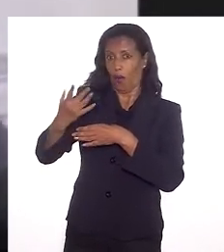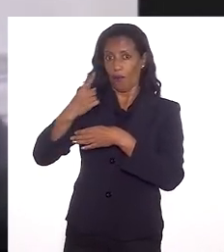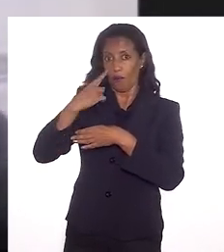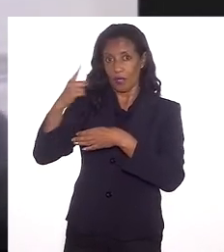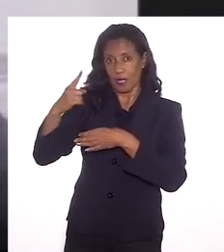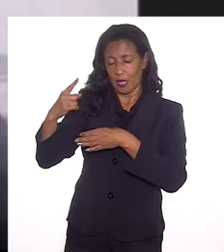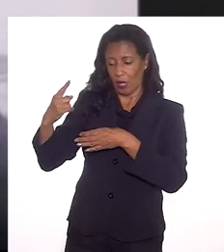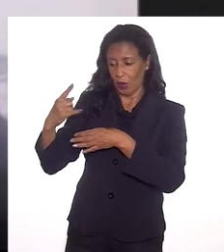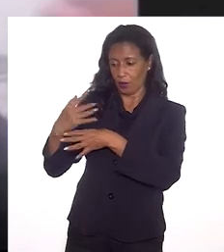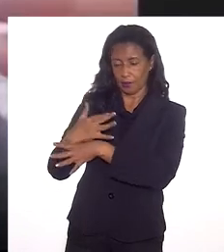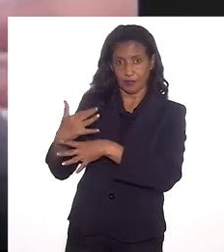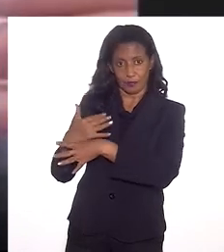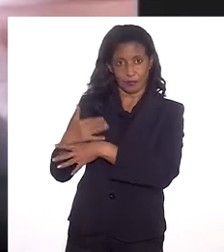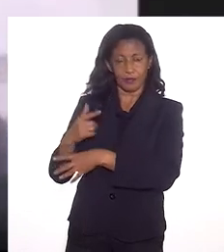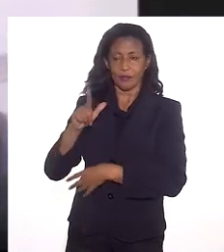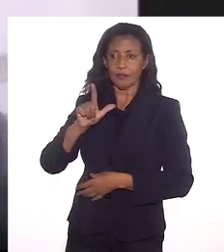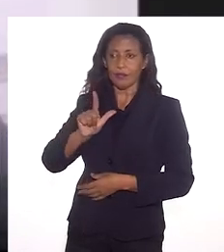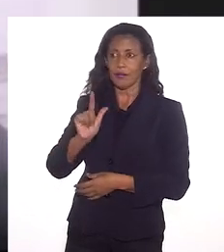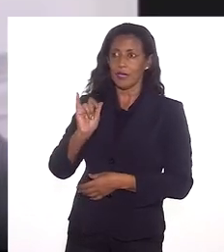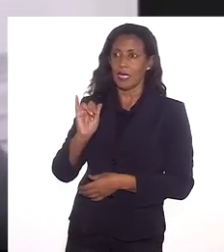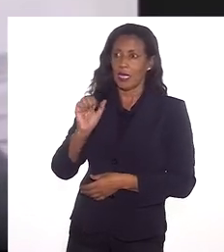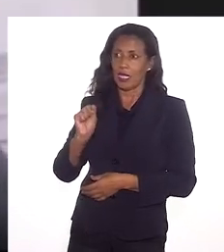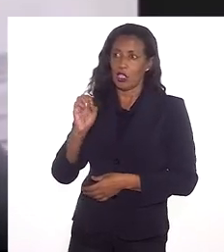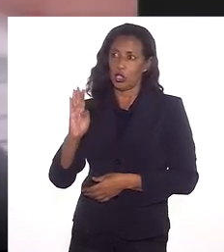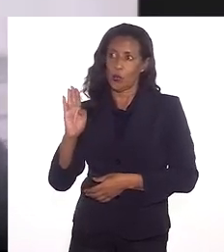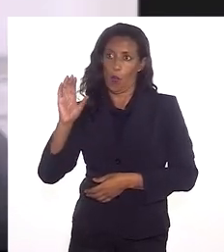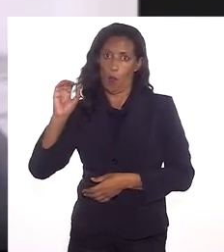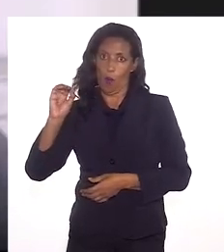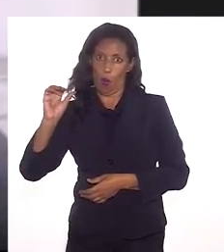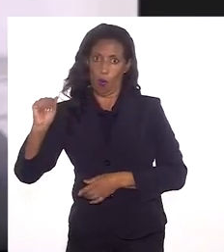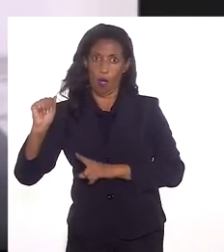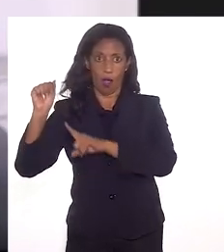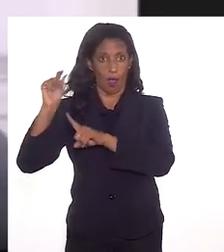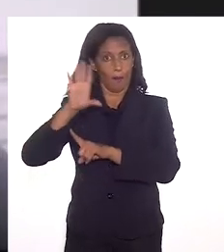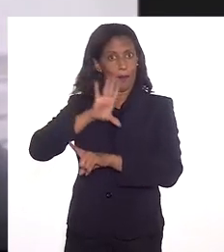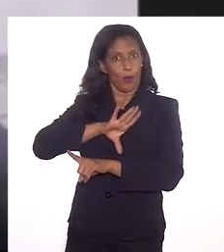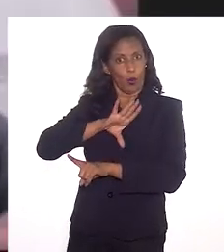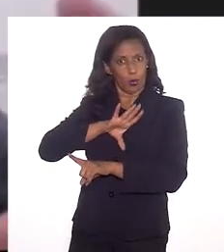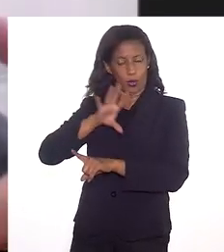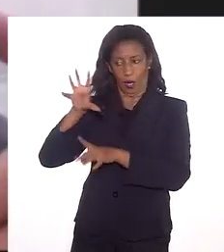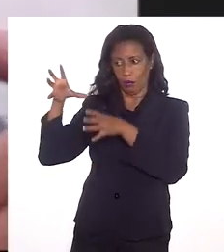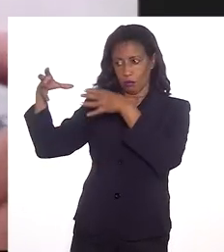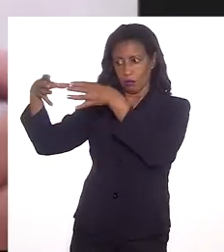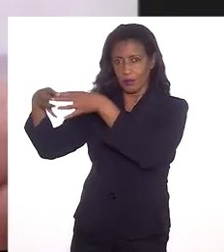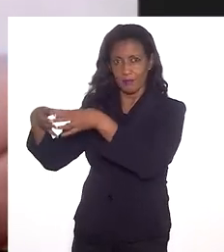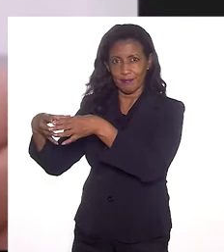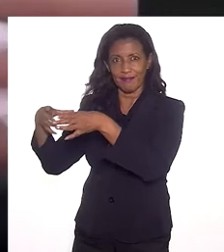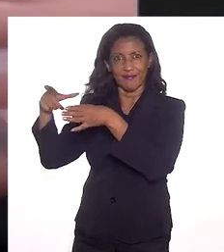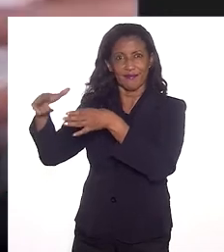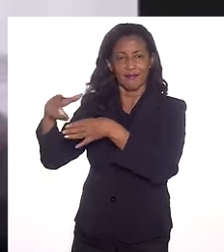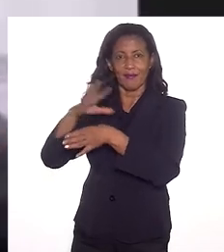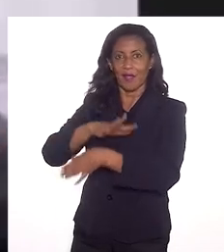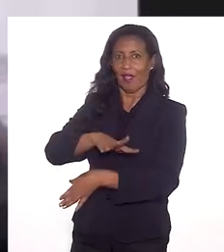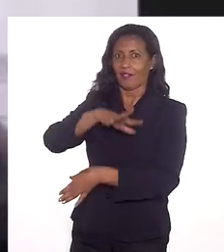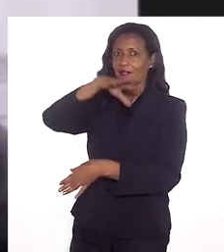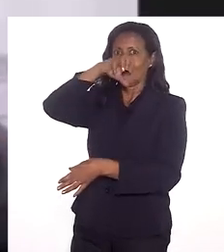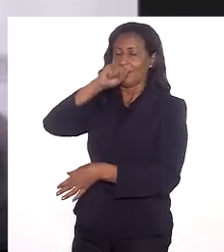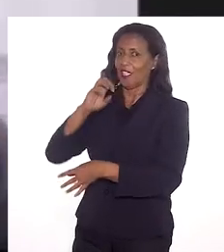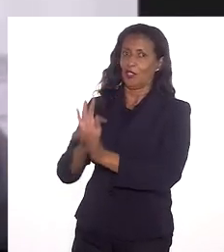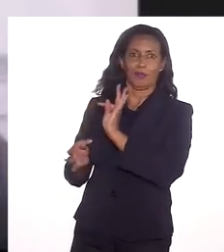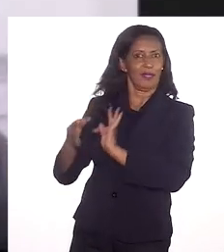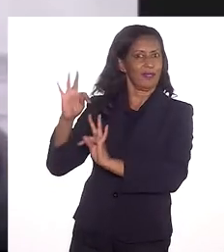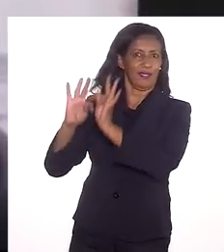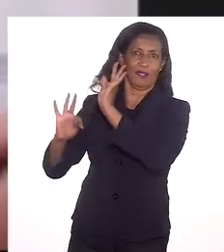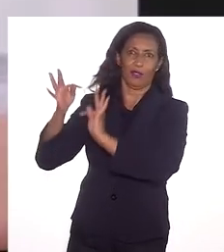né então você tem uma cidade como Lisboa e você mesmo disse fica fica respira